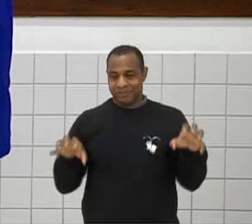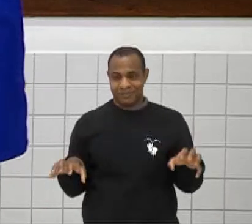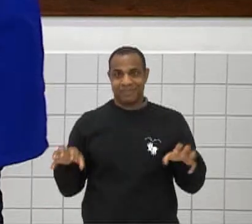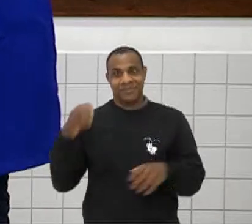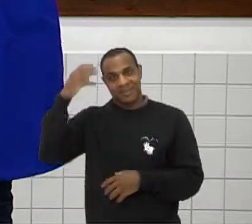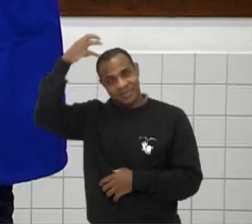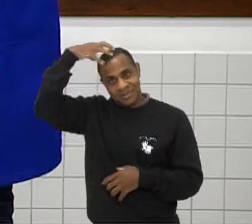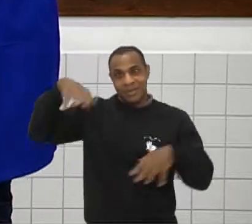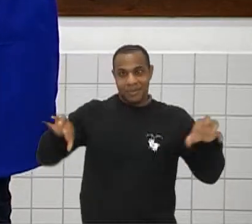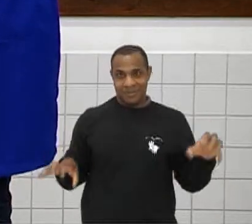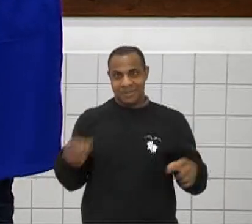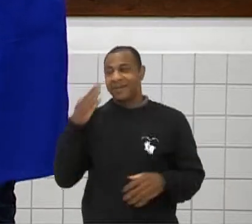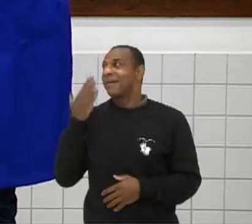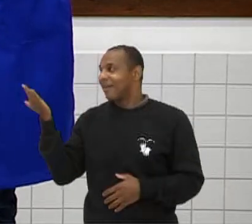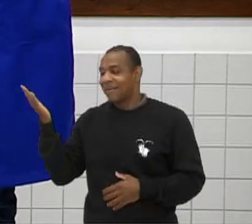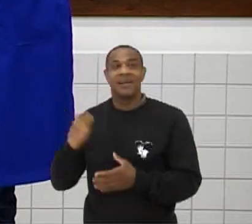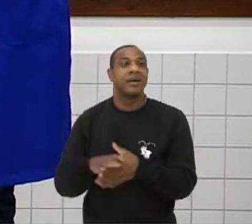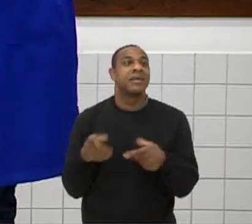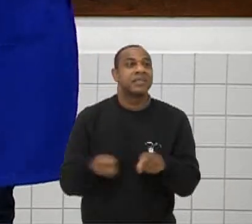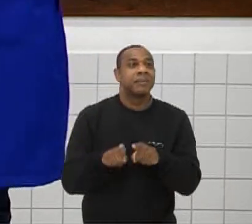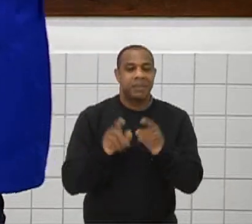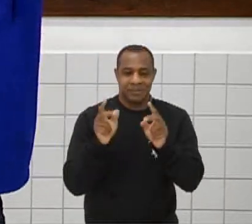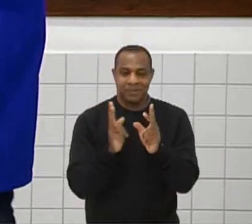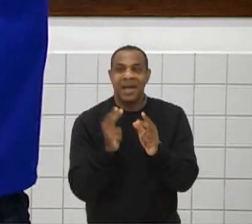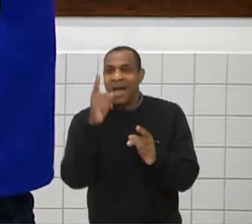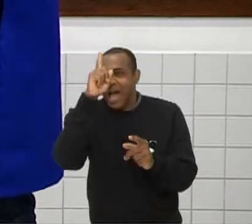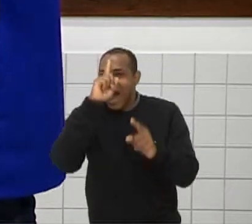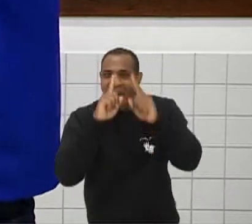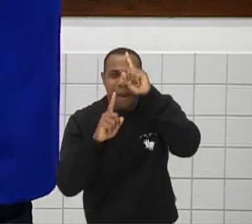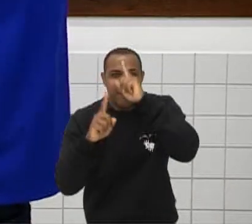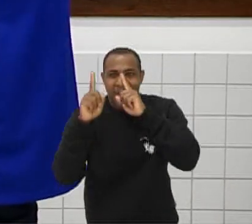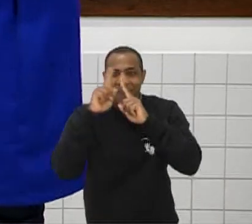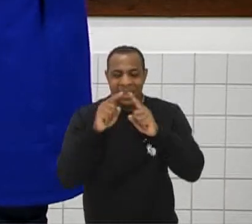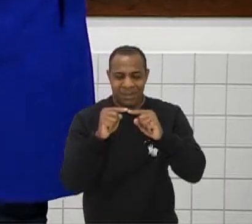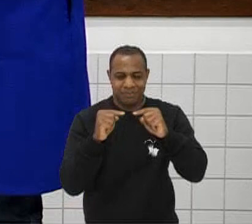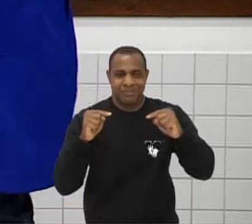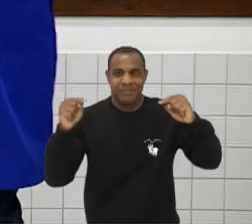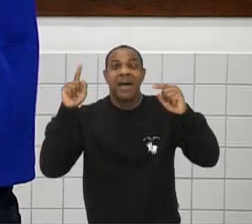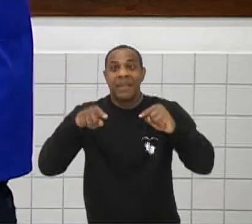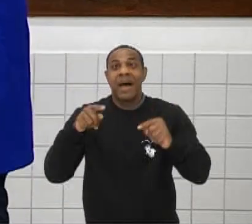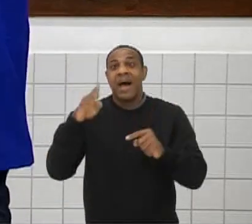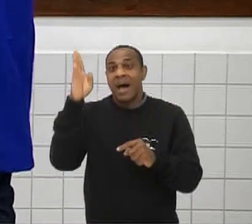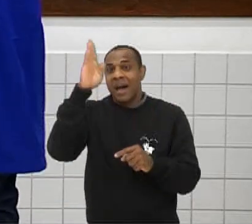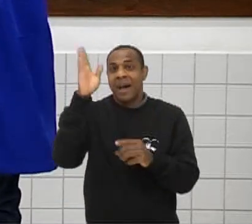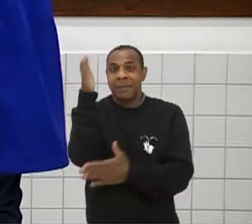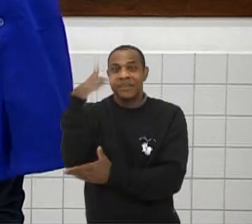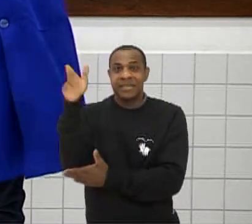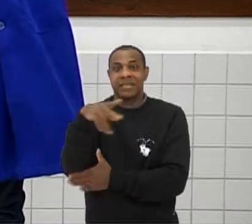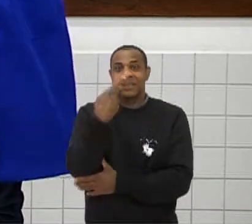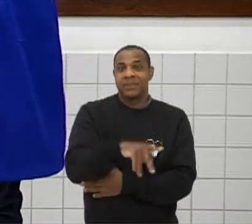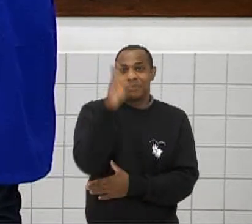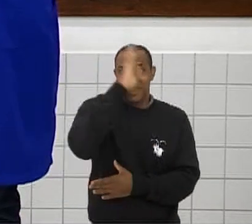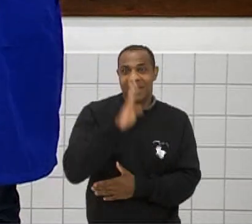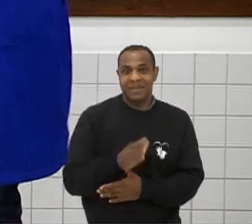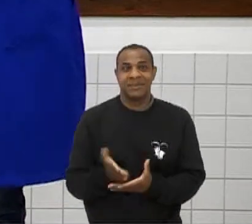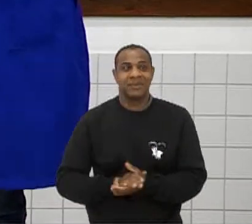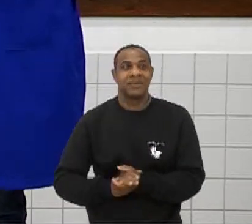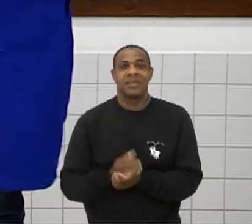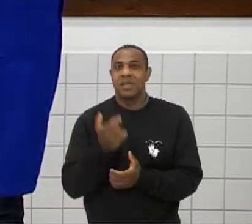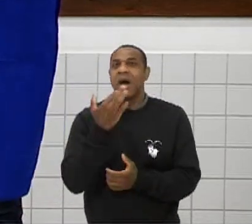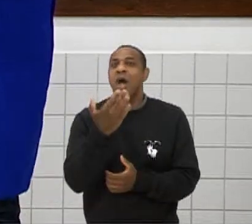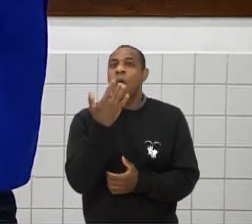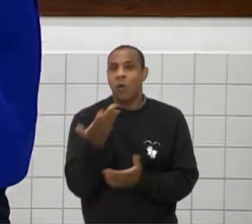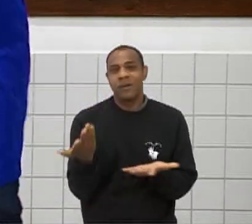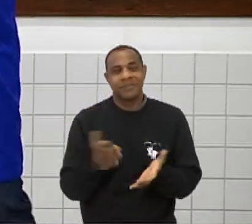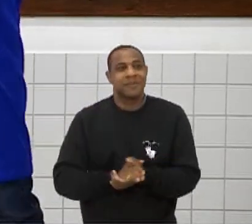em volta é a esfera armilar. Era a bandeira do Principado do Brasil. Sim, o Brasil era um principado. no nome,